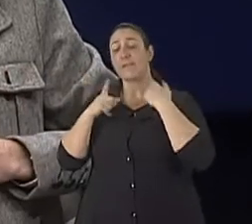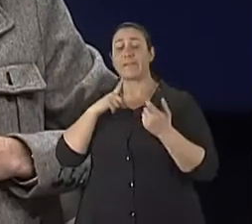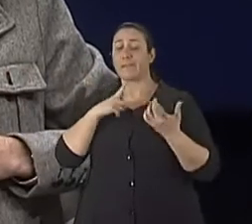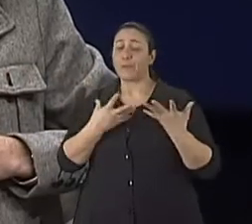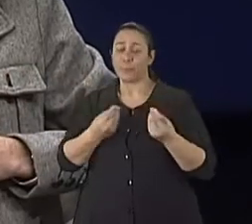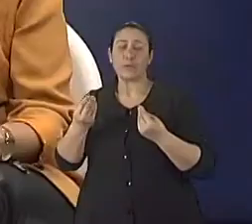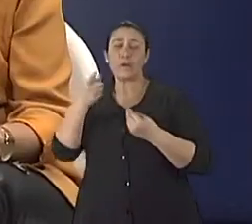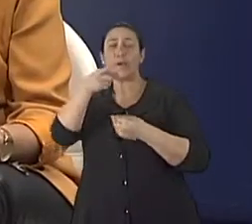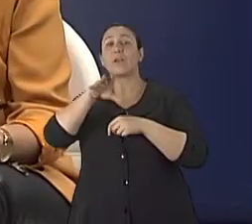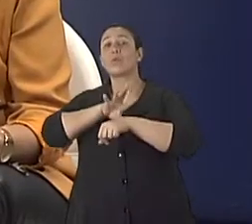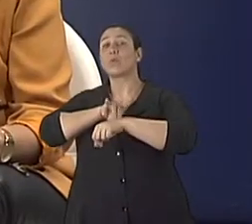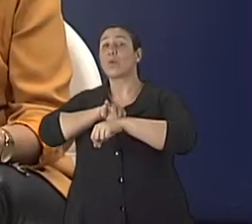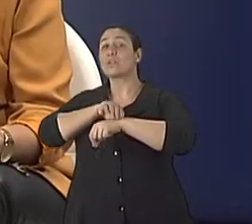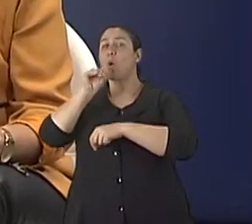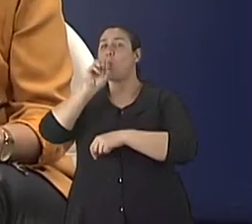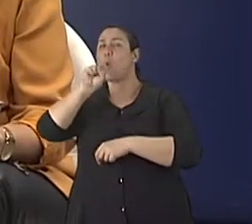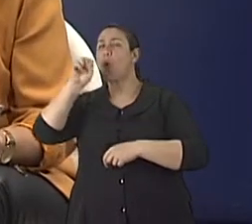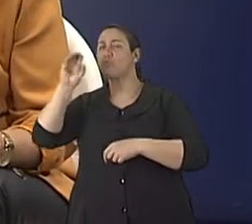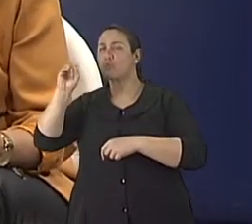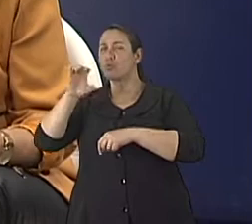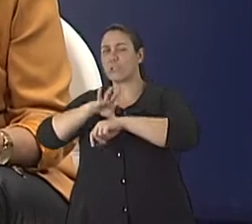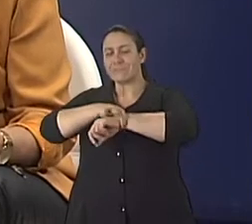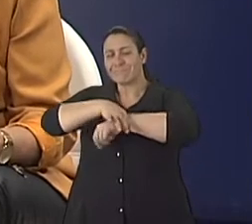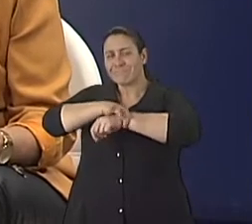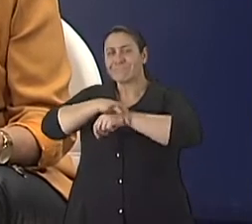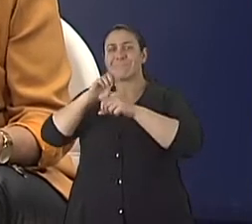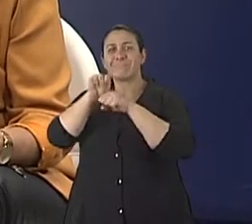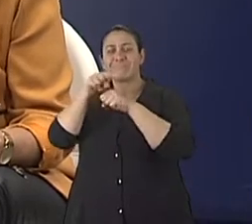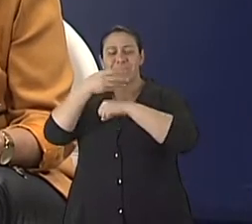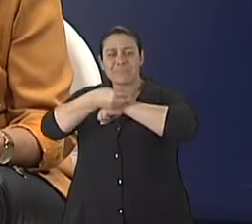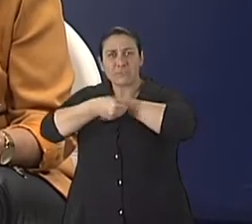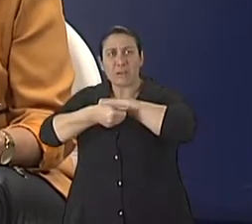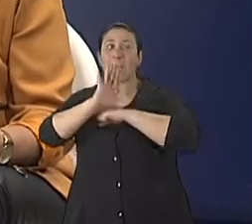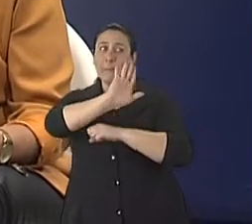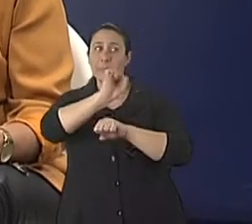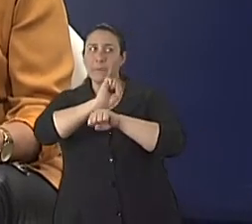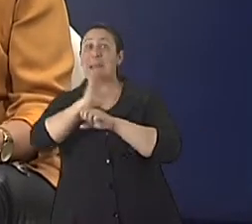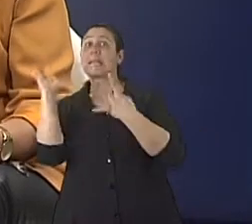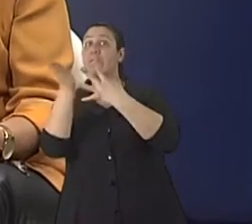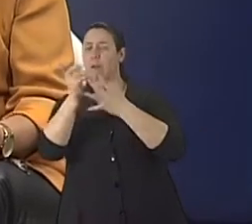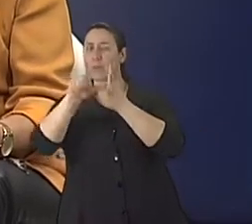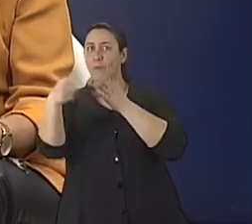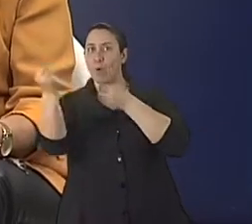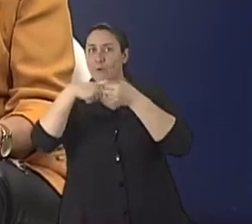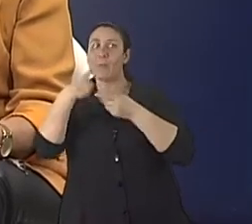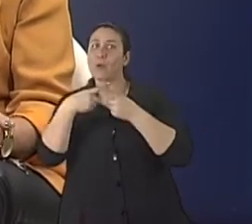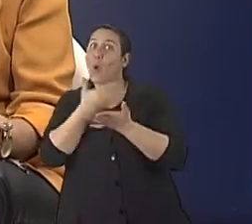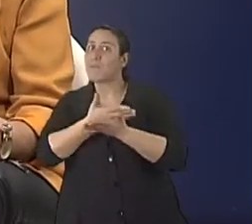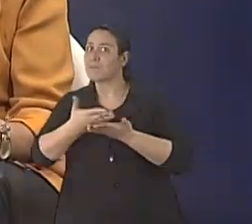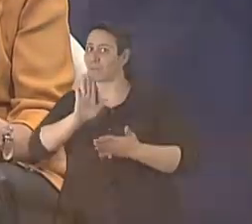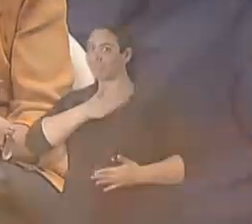por osteoporose já vamos falar delas logo depois do nosso termos um pequeno intervalo e já voltamos a gente está só no